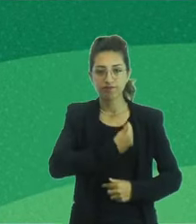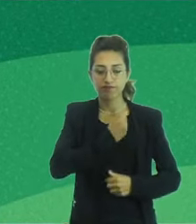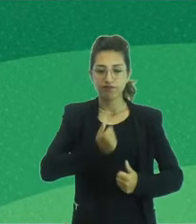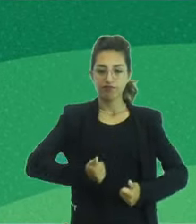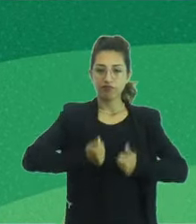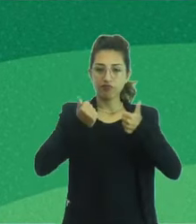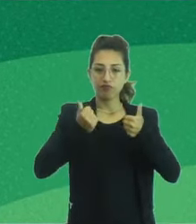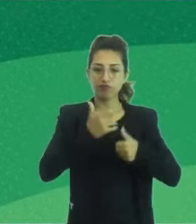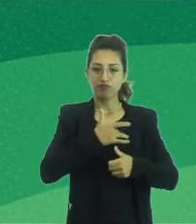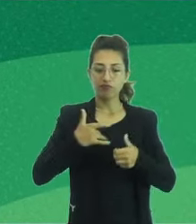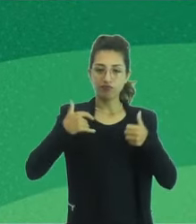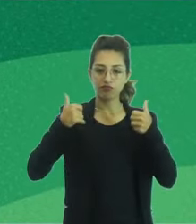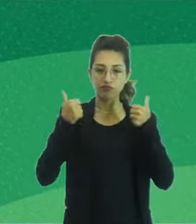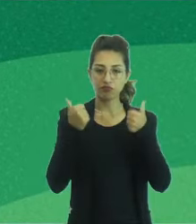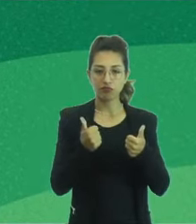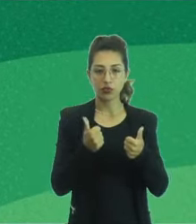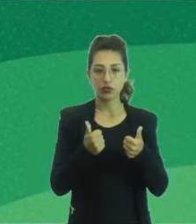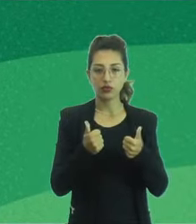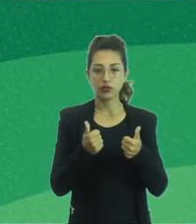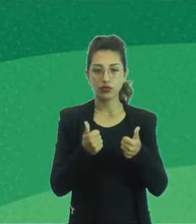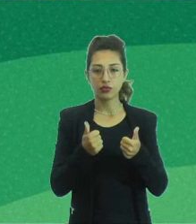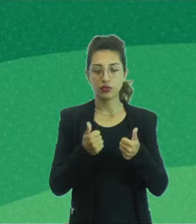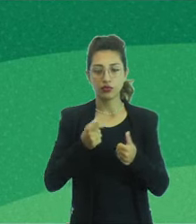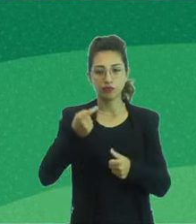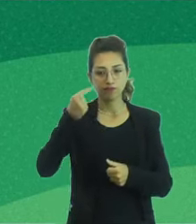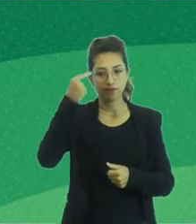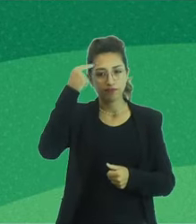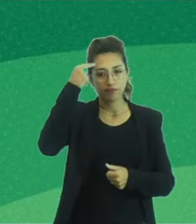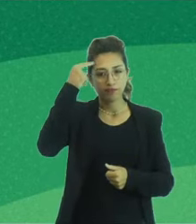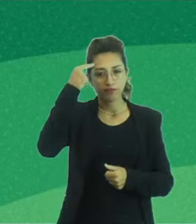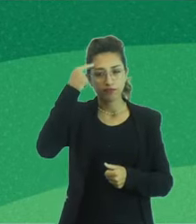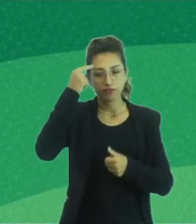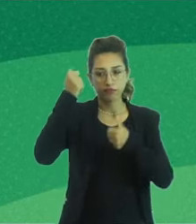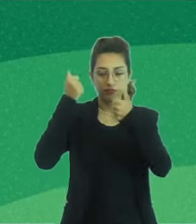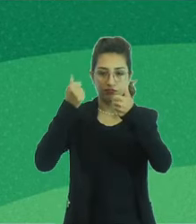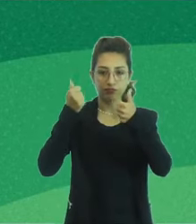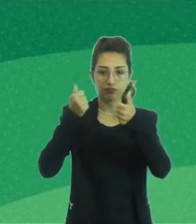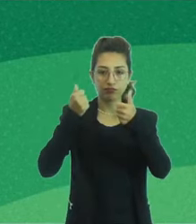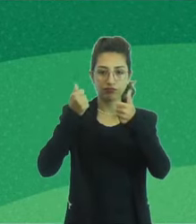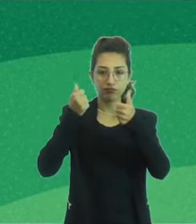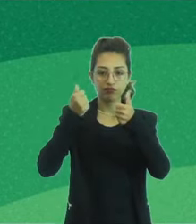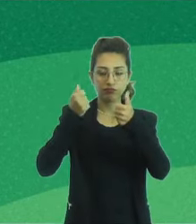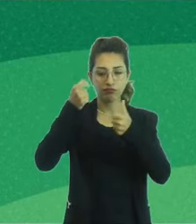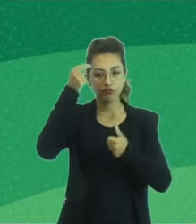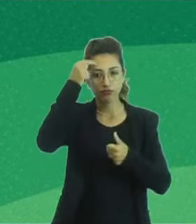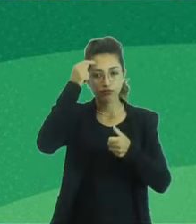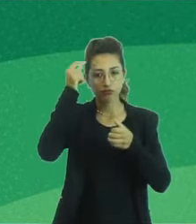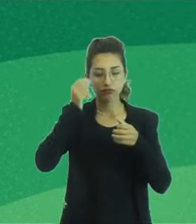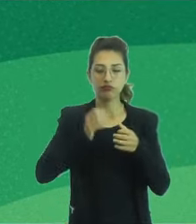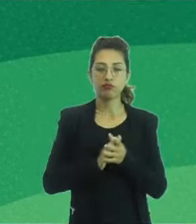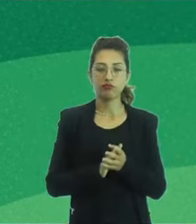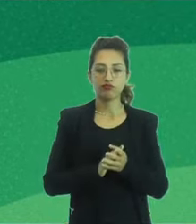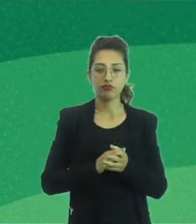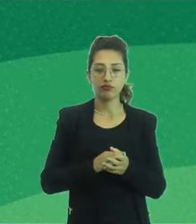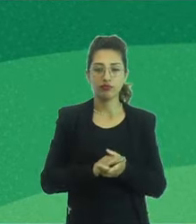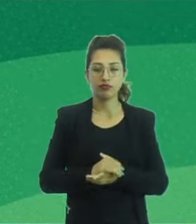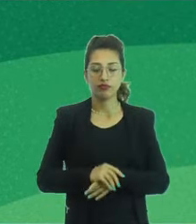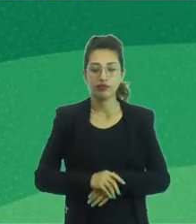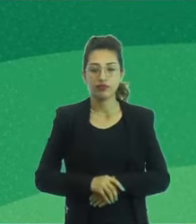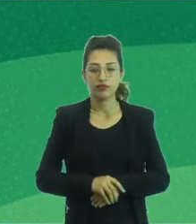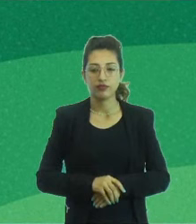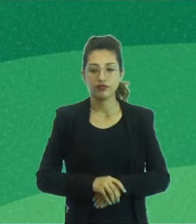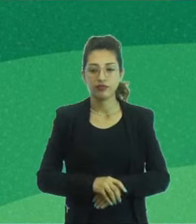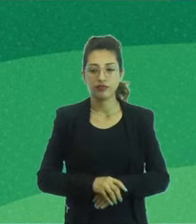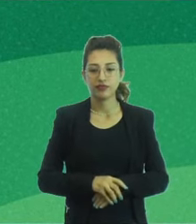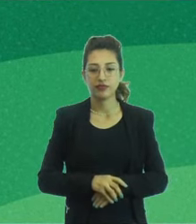uma vida mais saudável e uma vida com a cabeça um pouco mais no lugar não vou dizer no lugar Porque até então